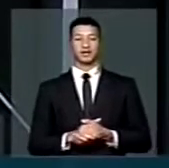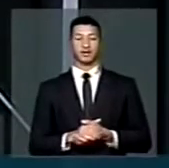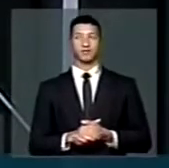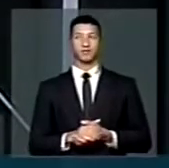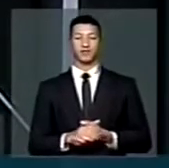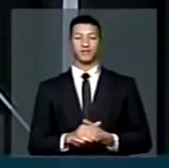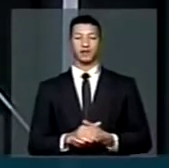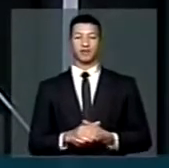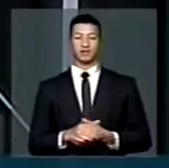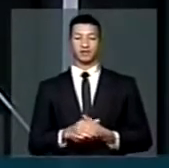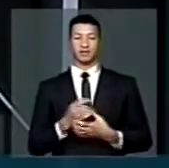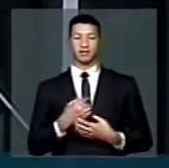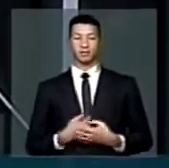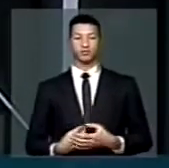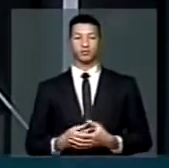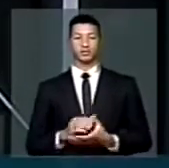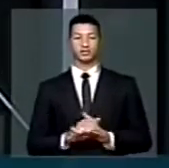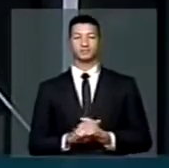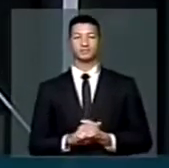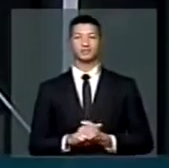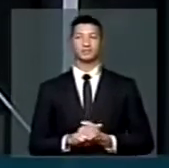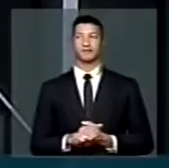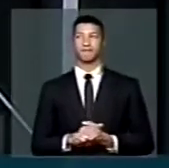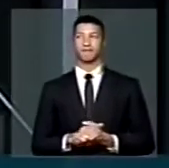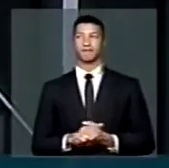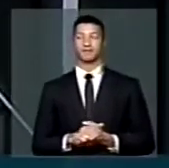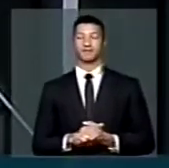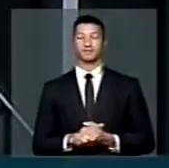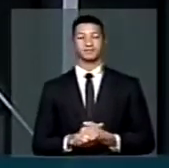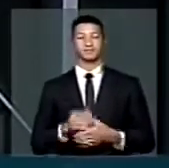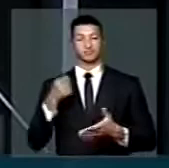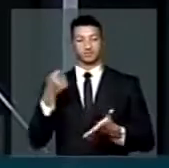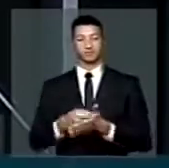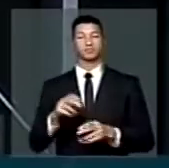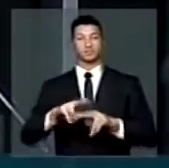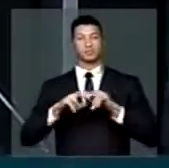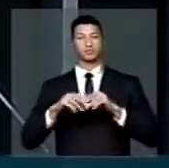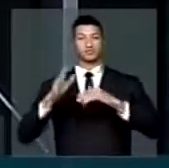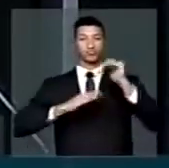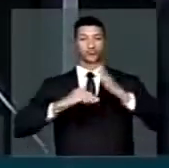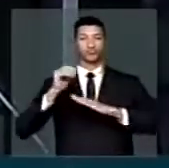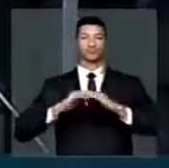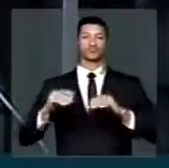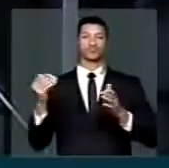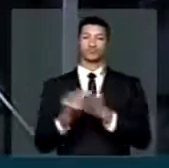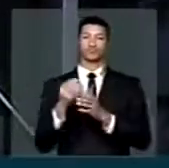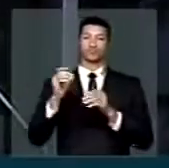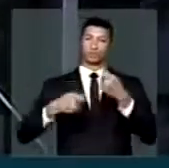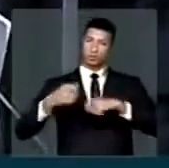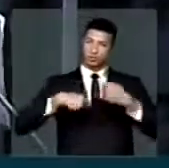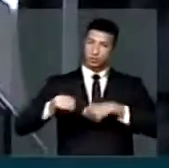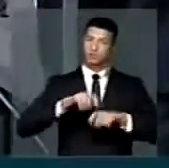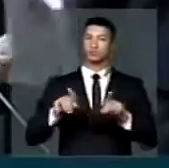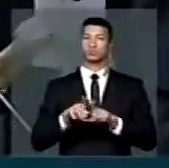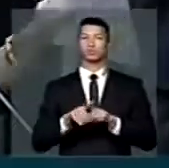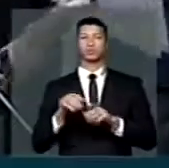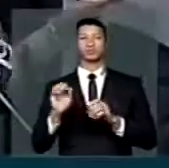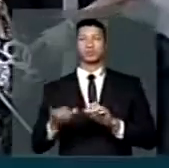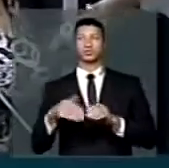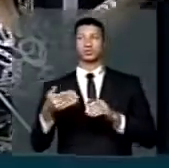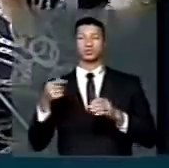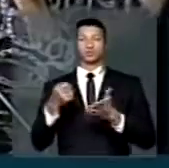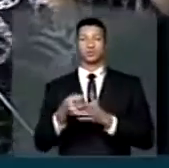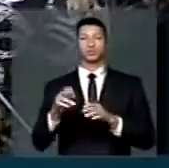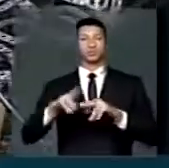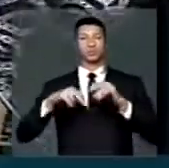hipóteses: com o trânsito em julgado, evidentemente, da sentença, pela prática de improbidade administrativa, quando imposta